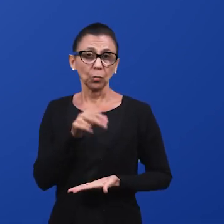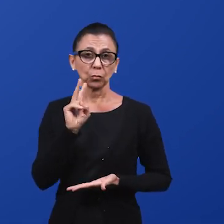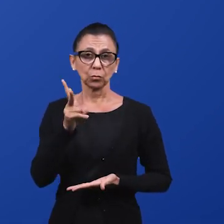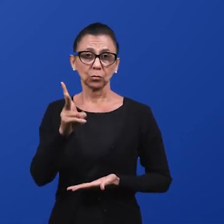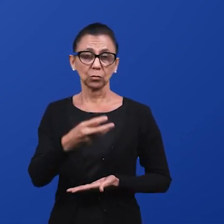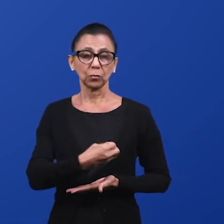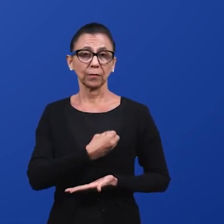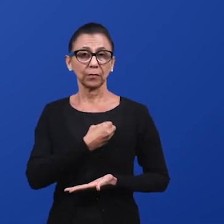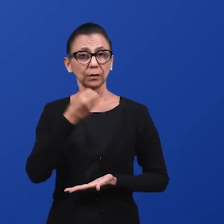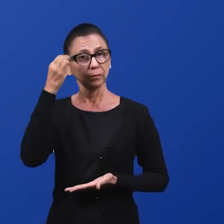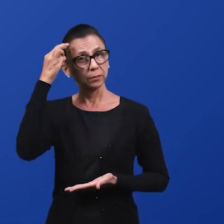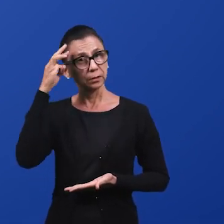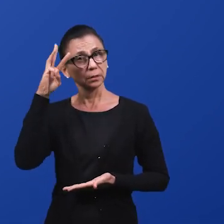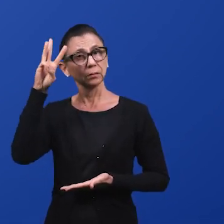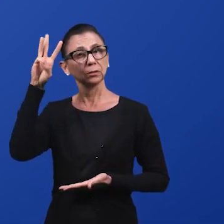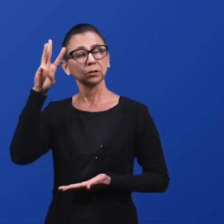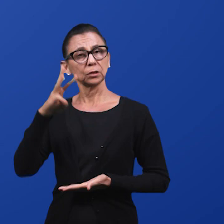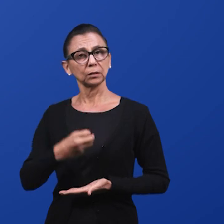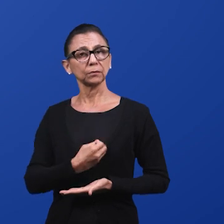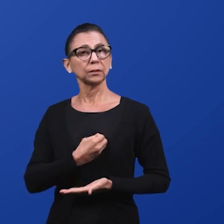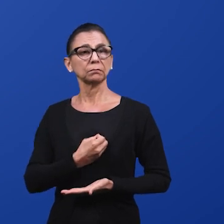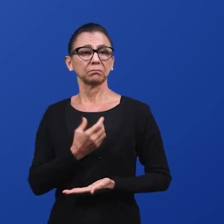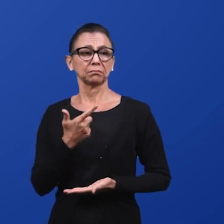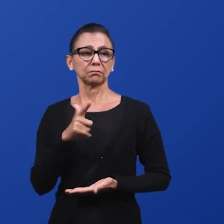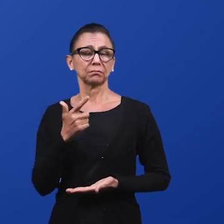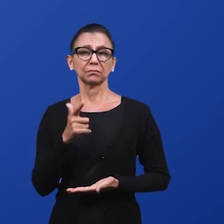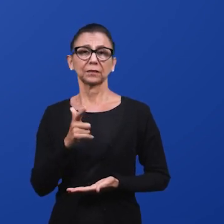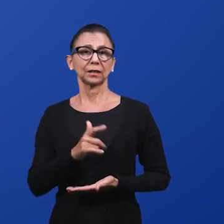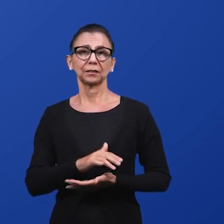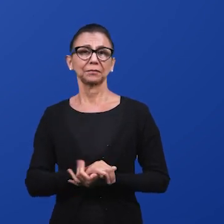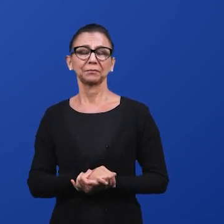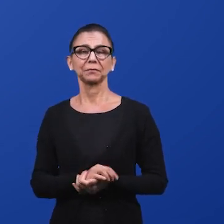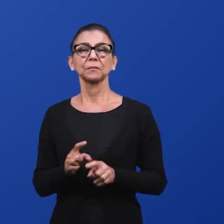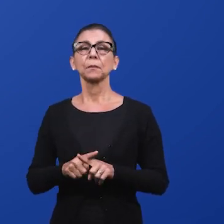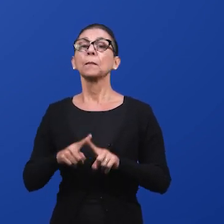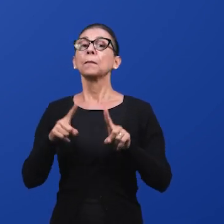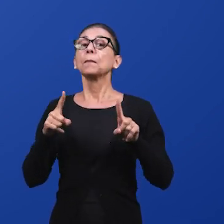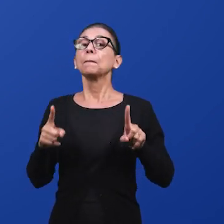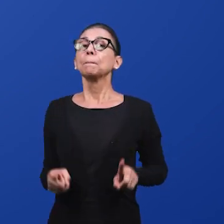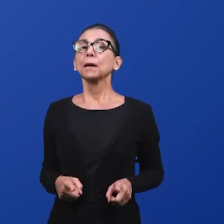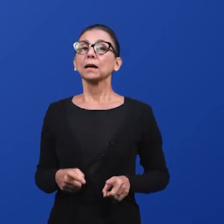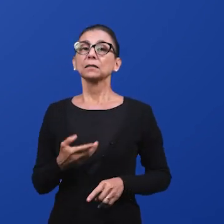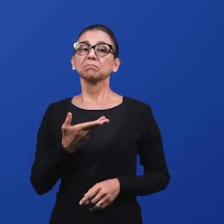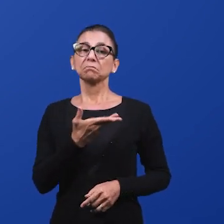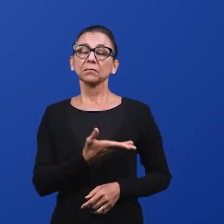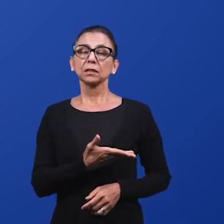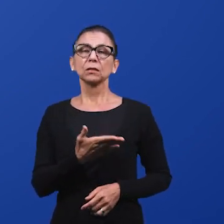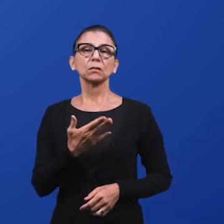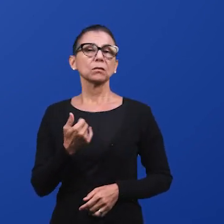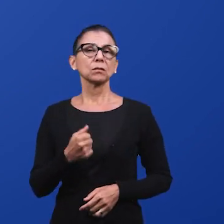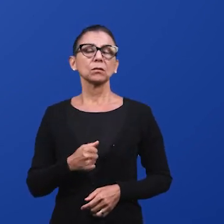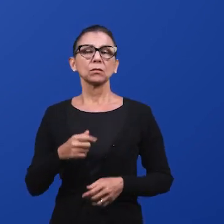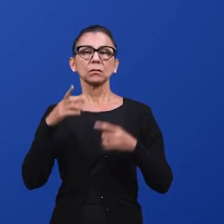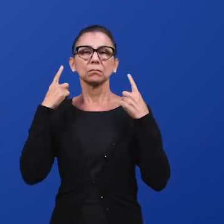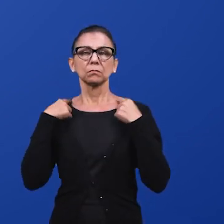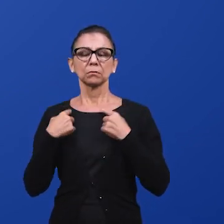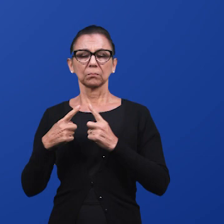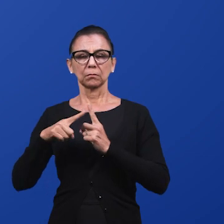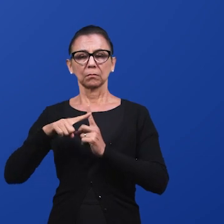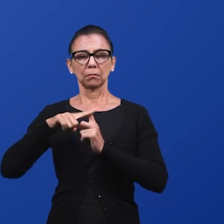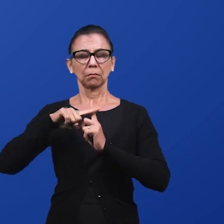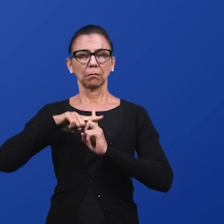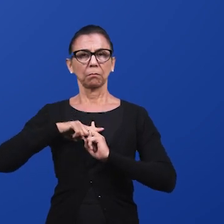ressuscitou no terceiro dia. Eles não têm. A única coisa que eles sabem é viver com o Jesus